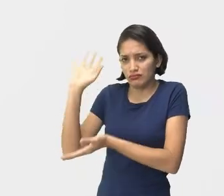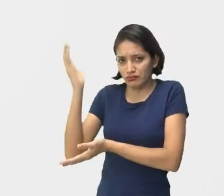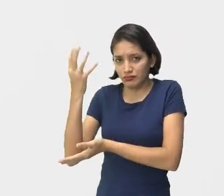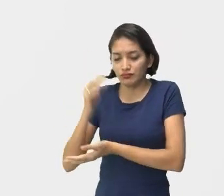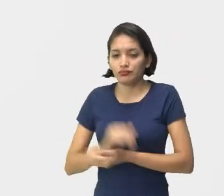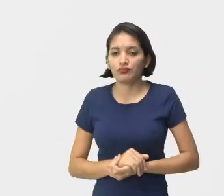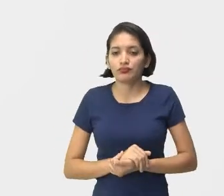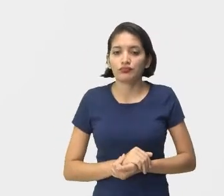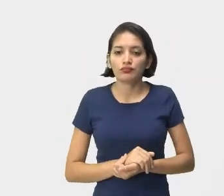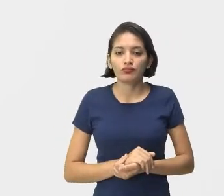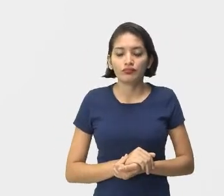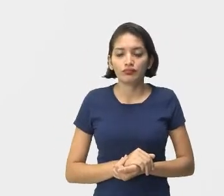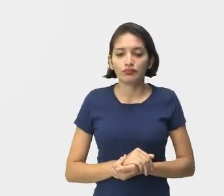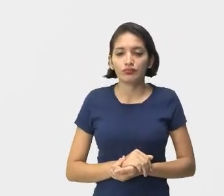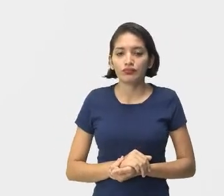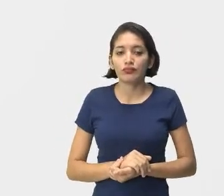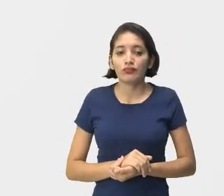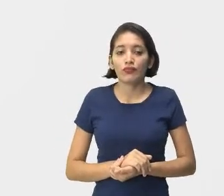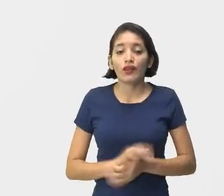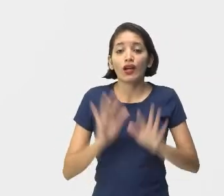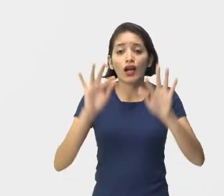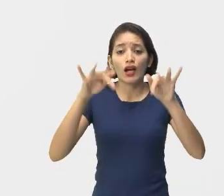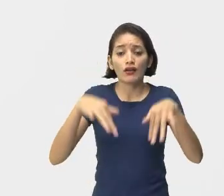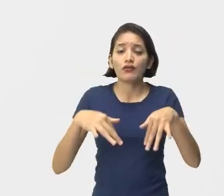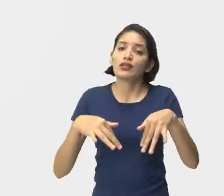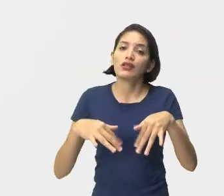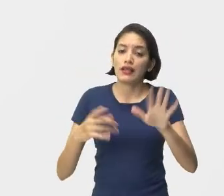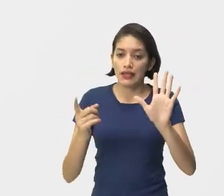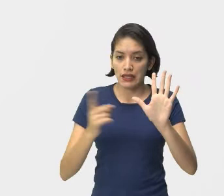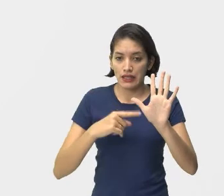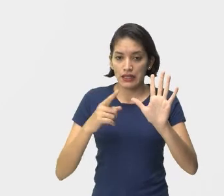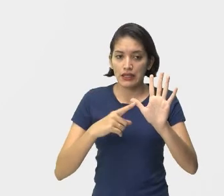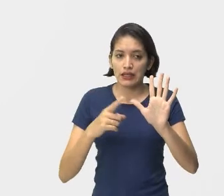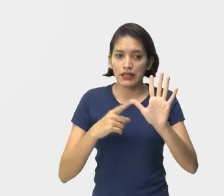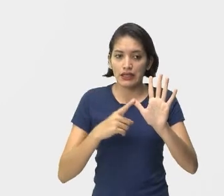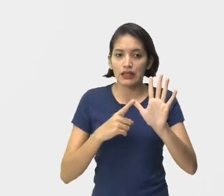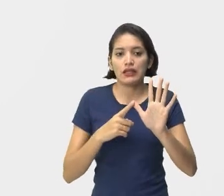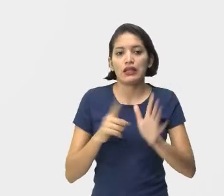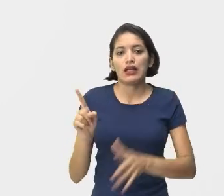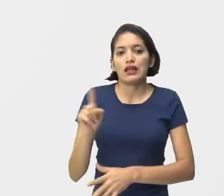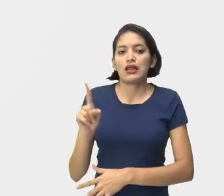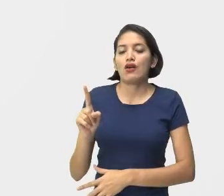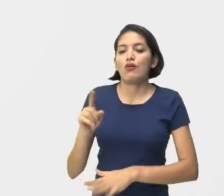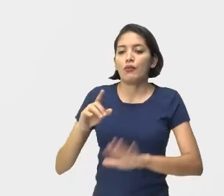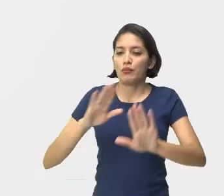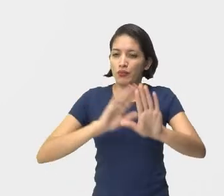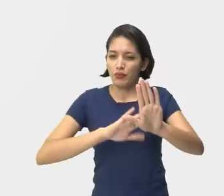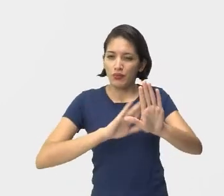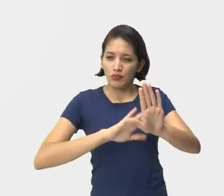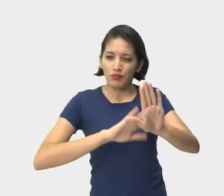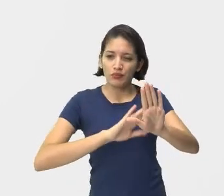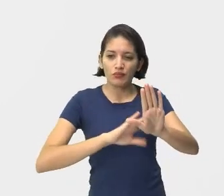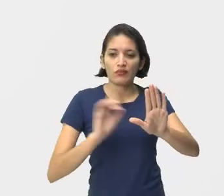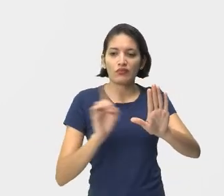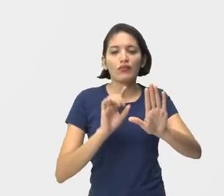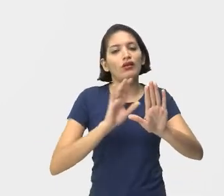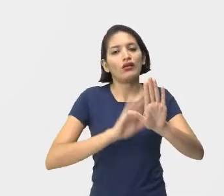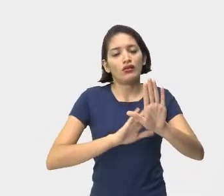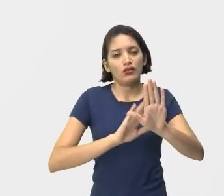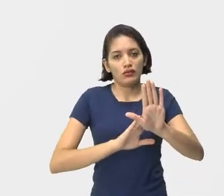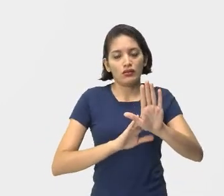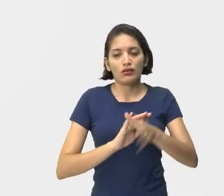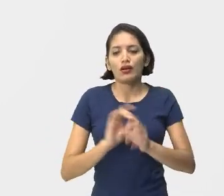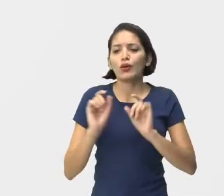E para a gente finalizando aqui, nós temos o discurso não ideológico, que esse aqui é mais rápido, porque o discurso não